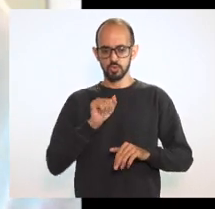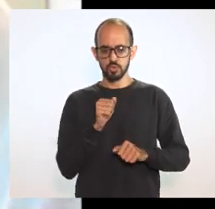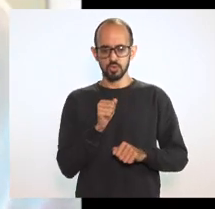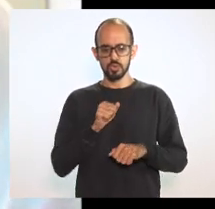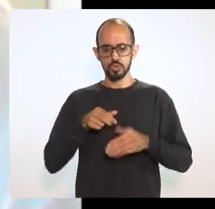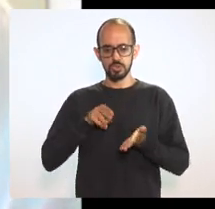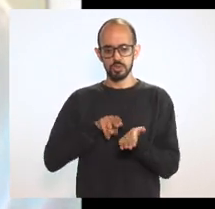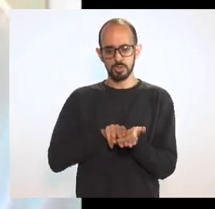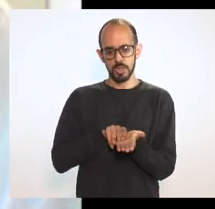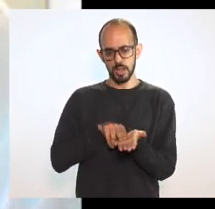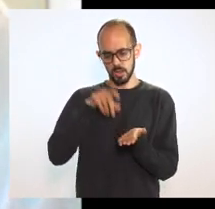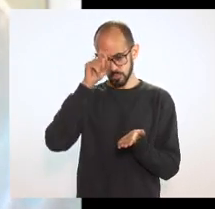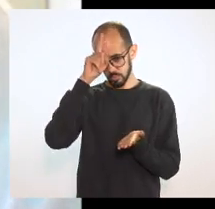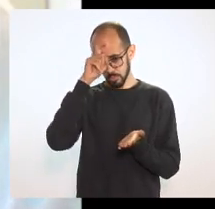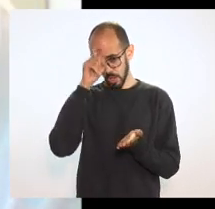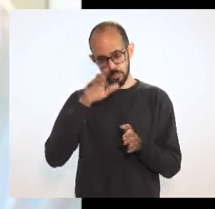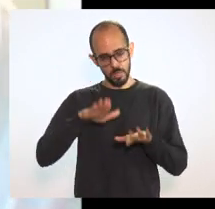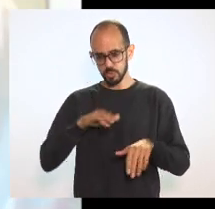conseguiu resistir.